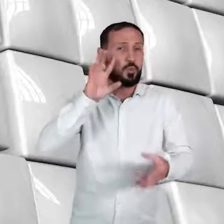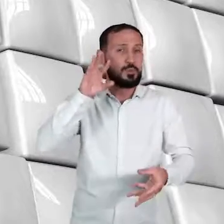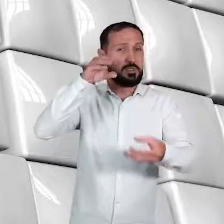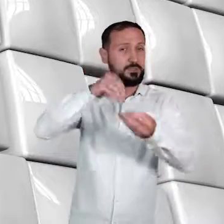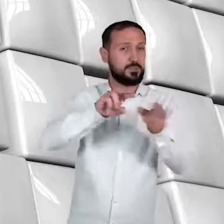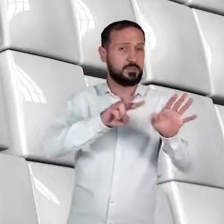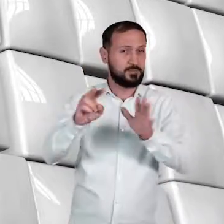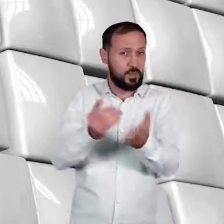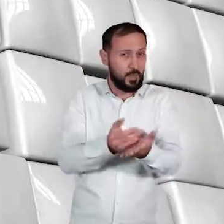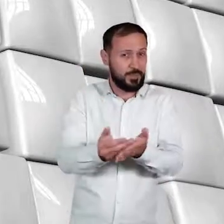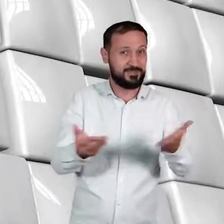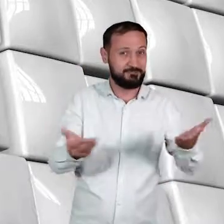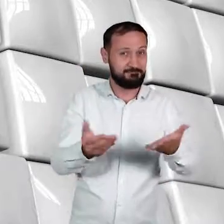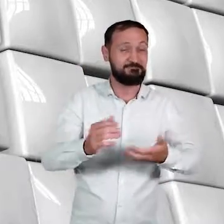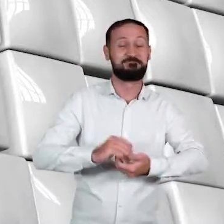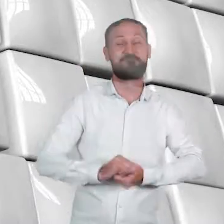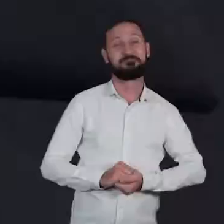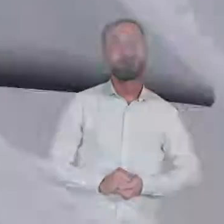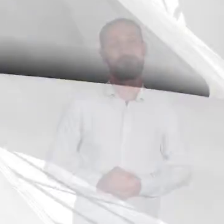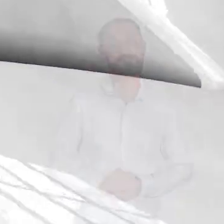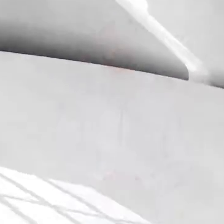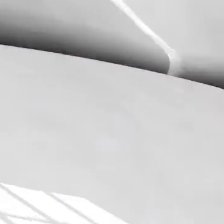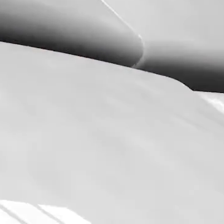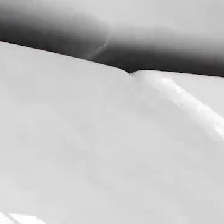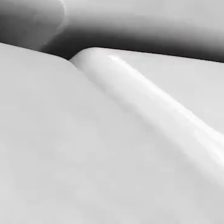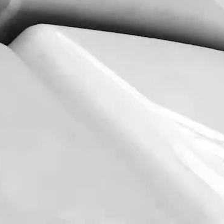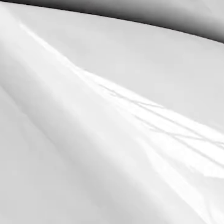semana, está começando agora.